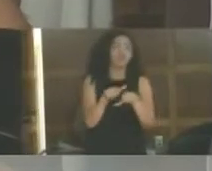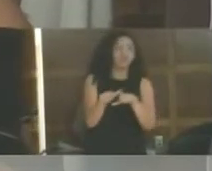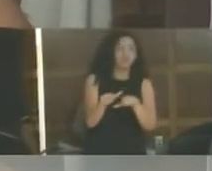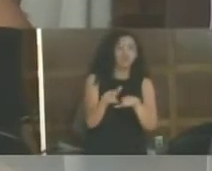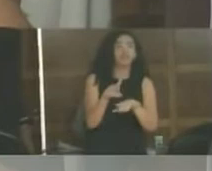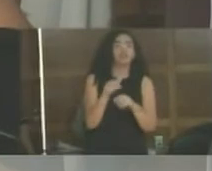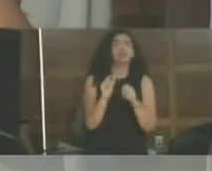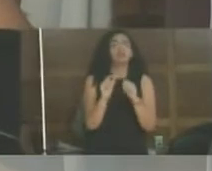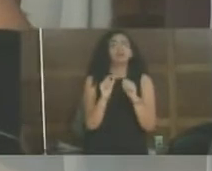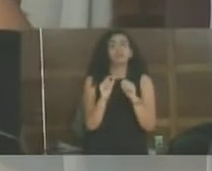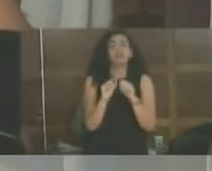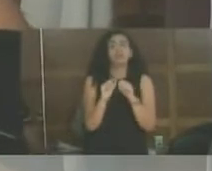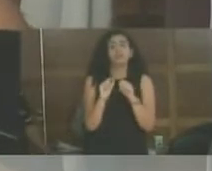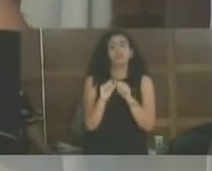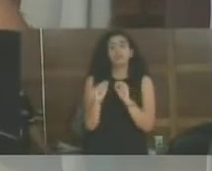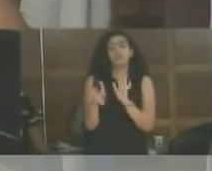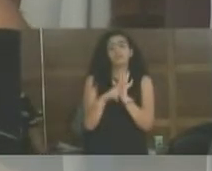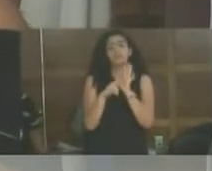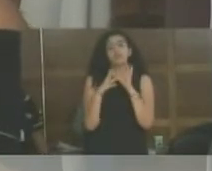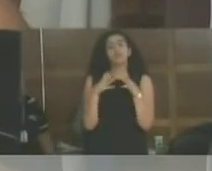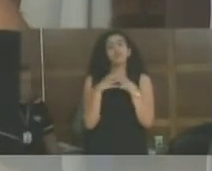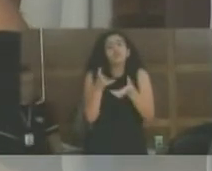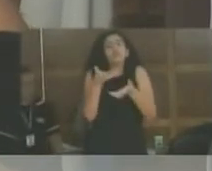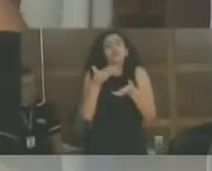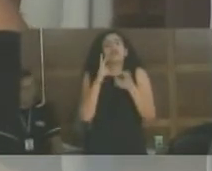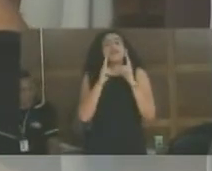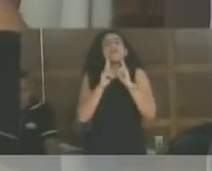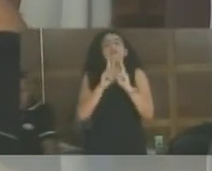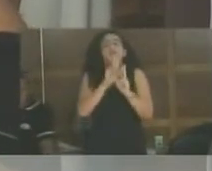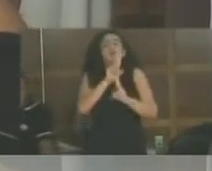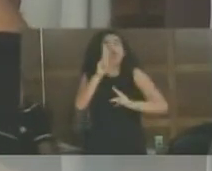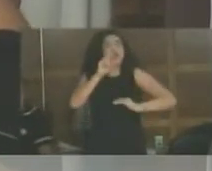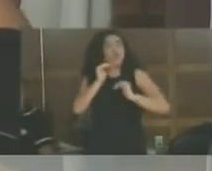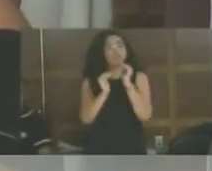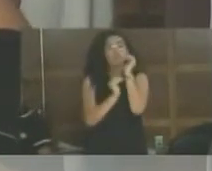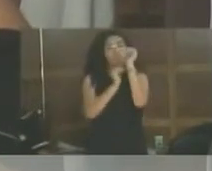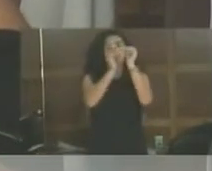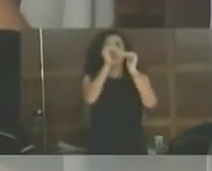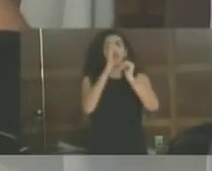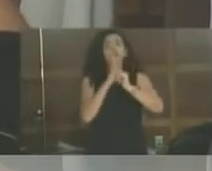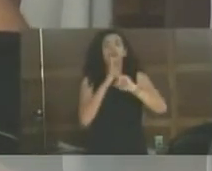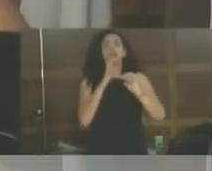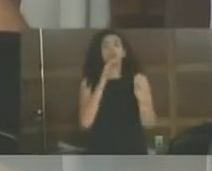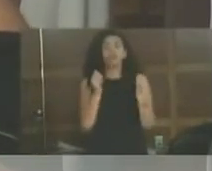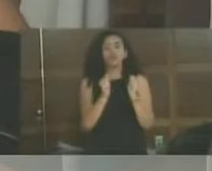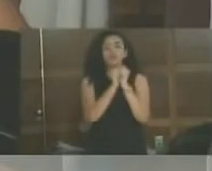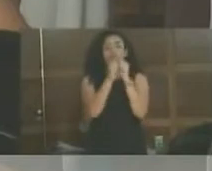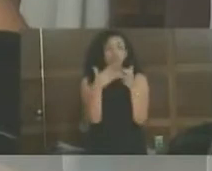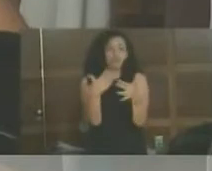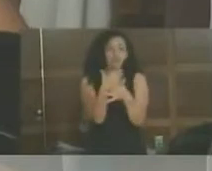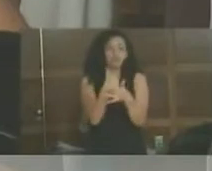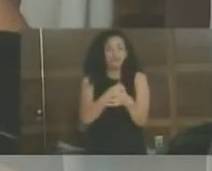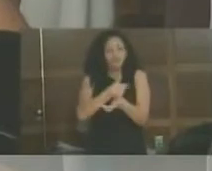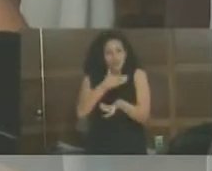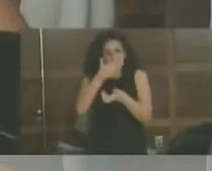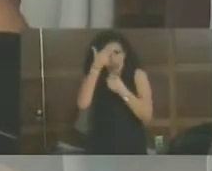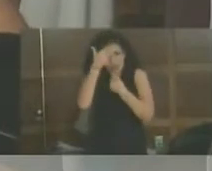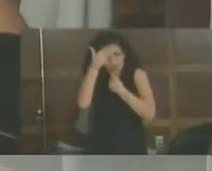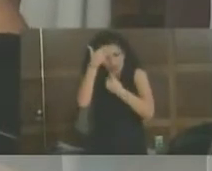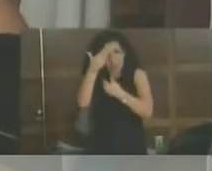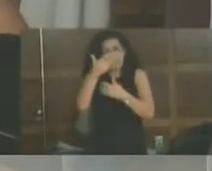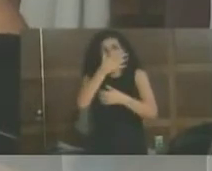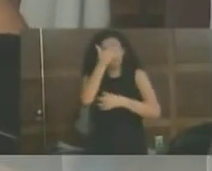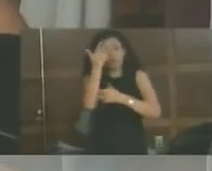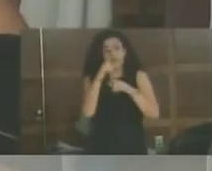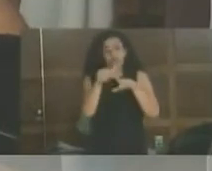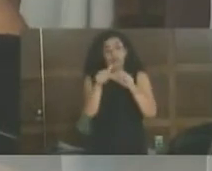Que fazem parte do nosso grupo e que quer ver o nosso nome crescer, né? Junto com a nossa cidade. Então, eu quero muito agradecer aos meus assessores. Tá?